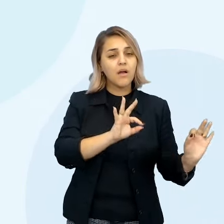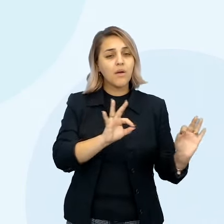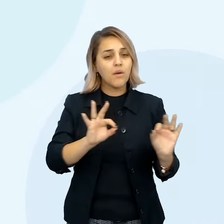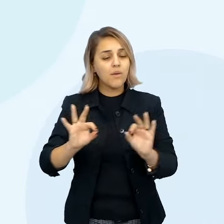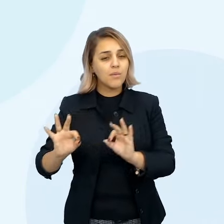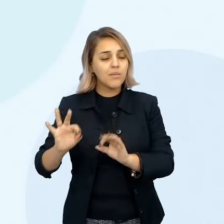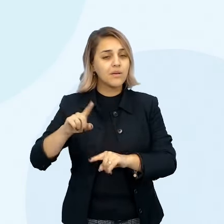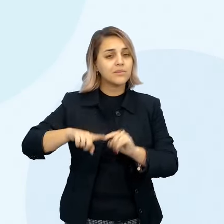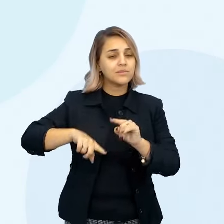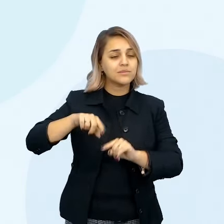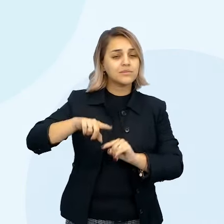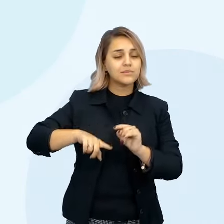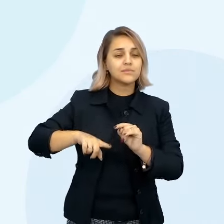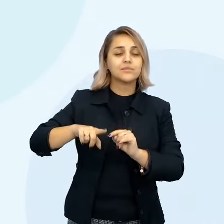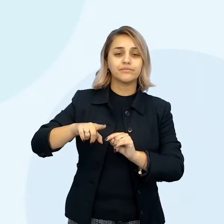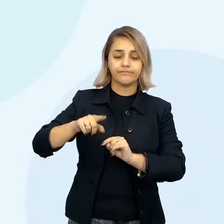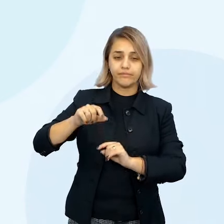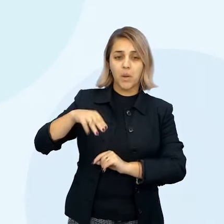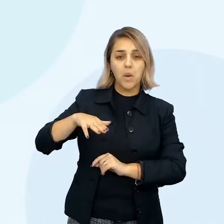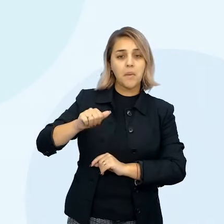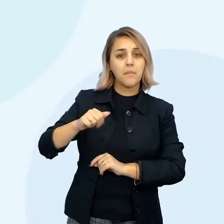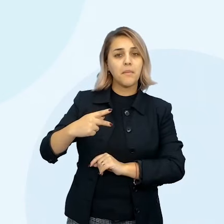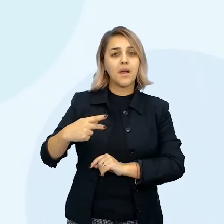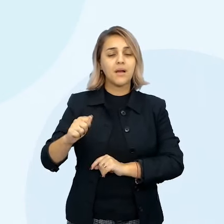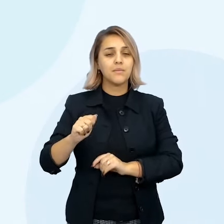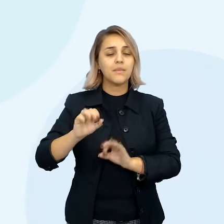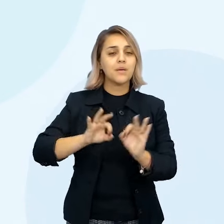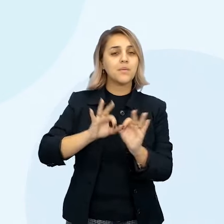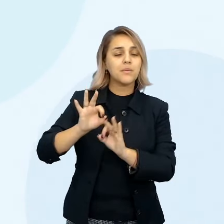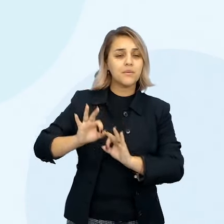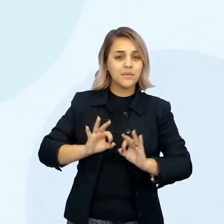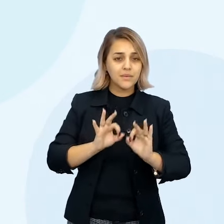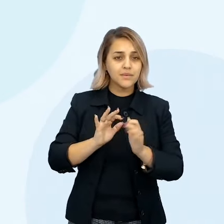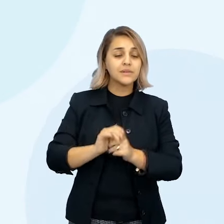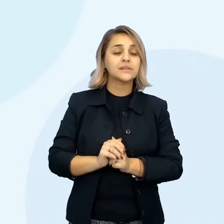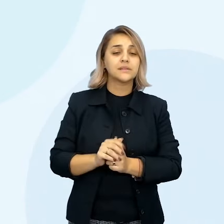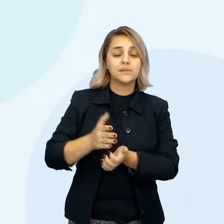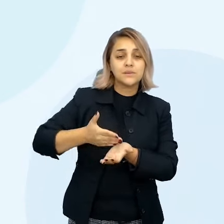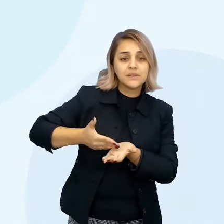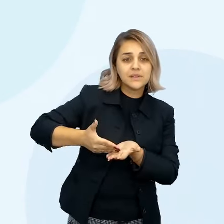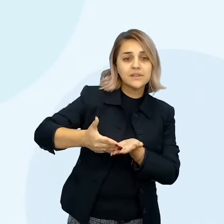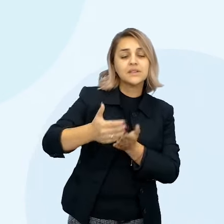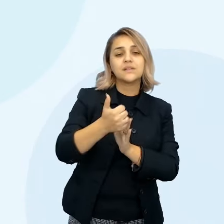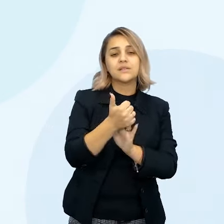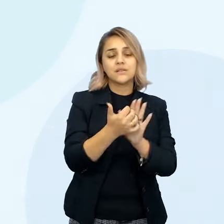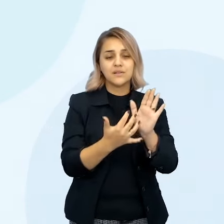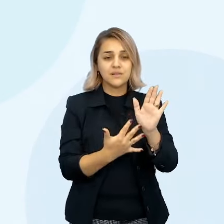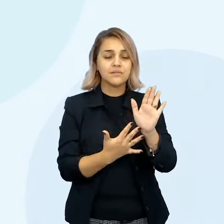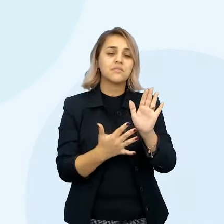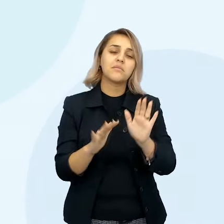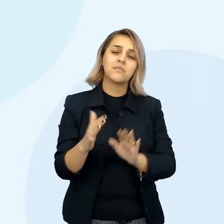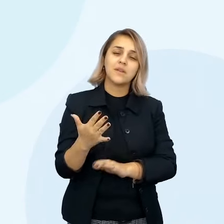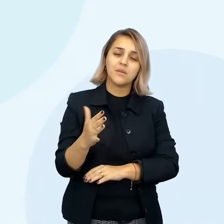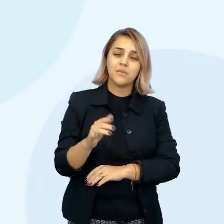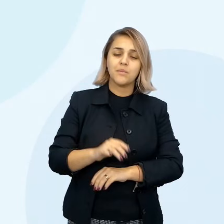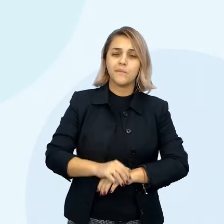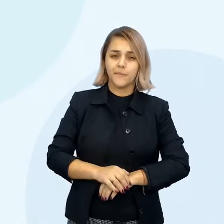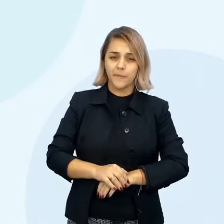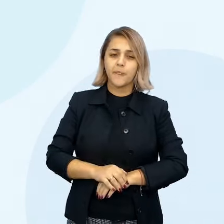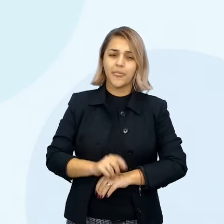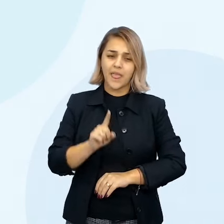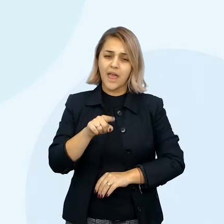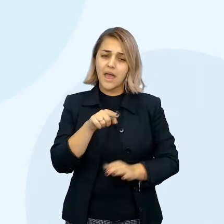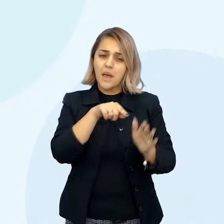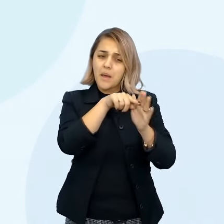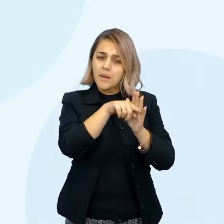ao planejamento, né, o mapa. A introdução da atividade, que é mais ou menos aí o que a gente pode dizer de uma